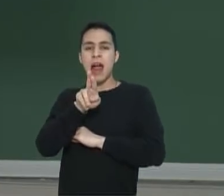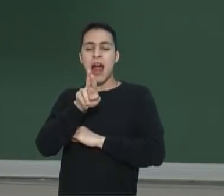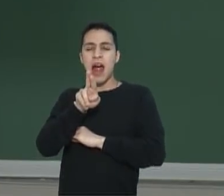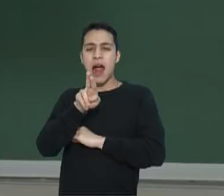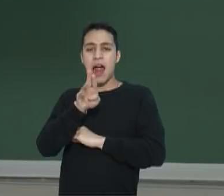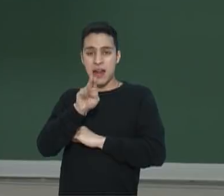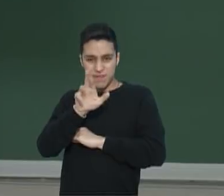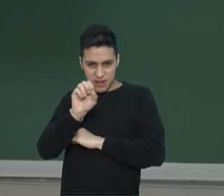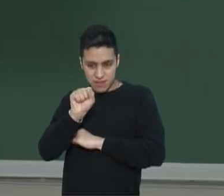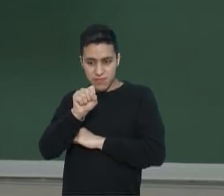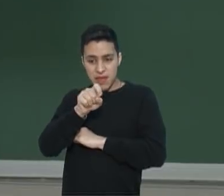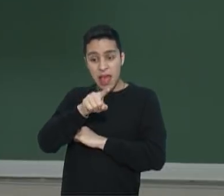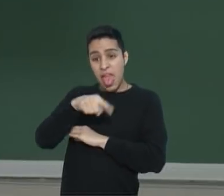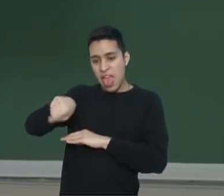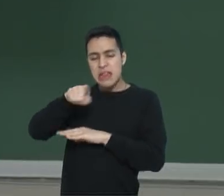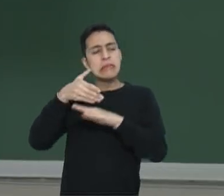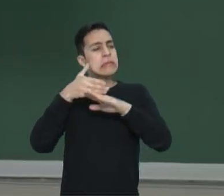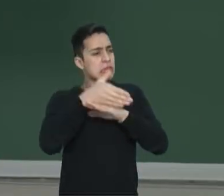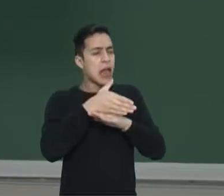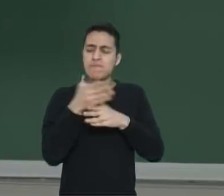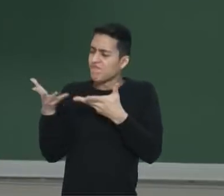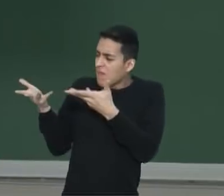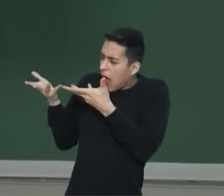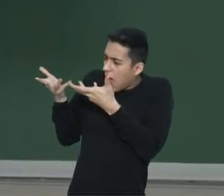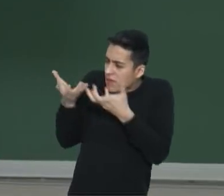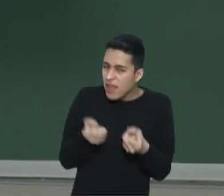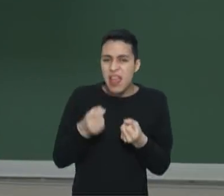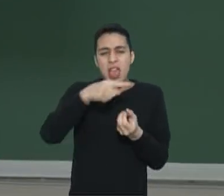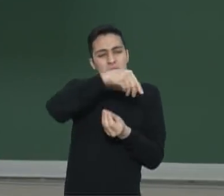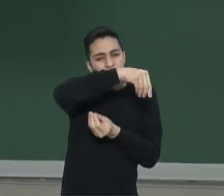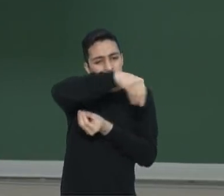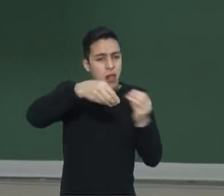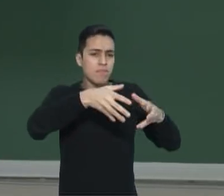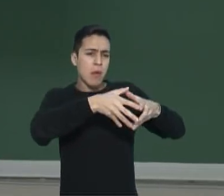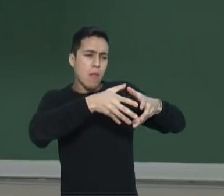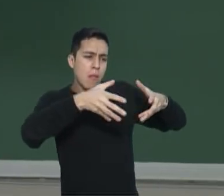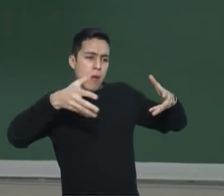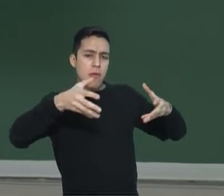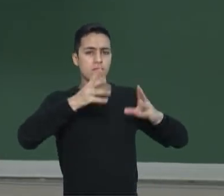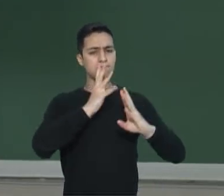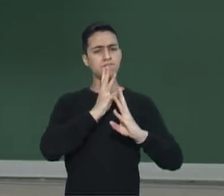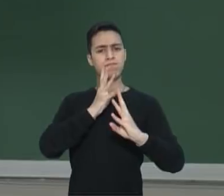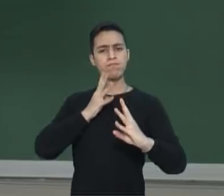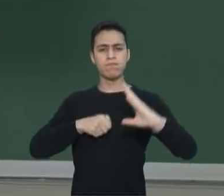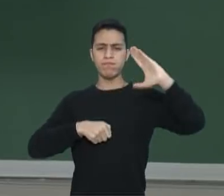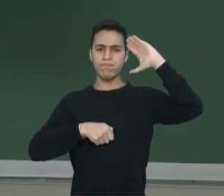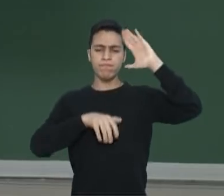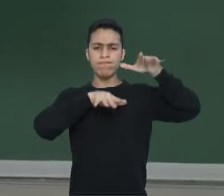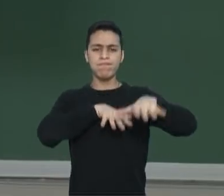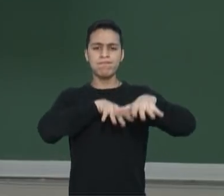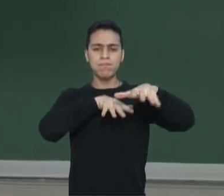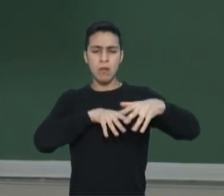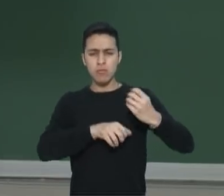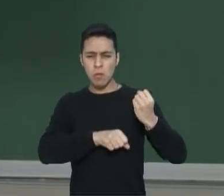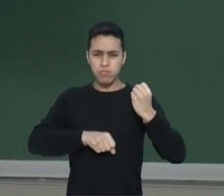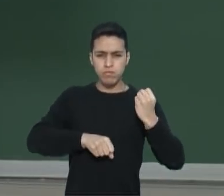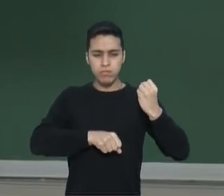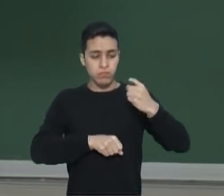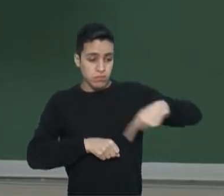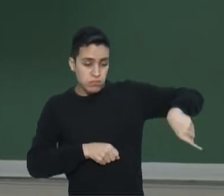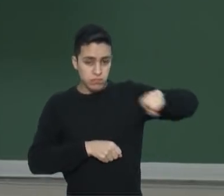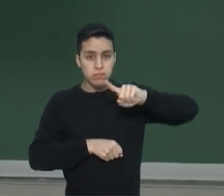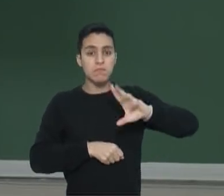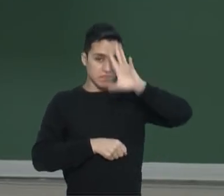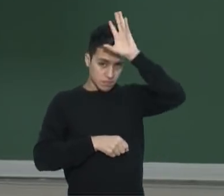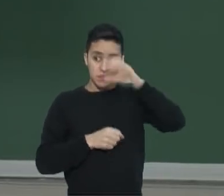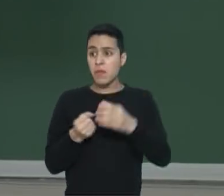aceitos pelos romanos e acabavam, né, fazendo aí o montante das fileiras do exército romano. E muitos, inclusive, chegaram a